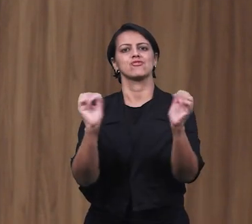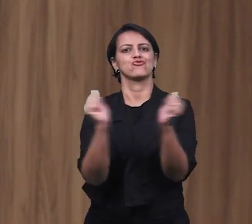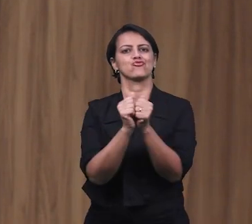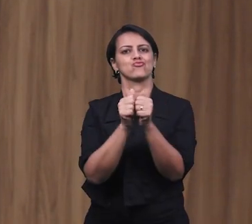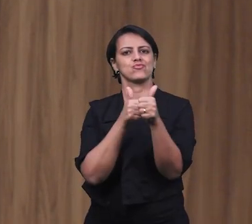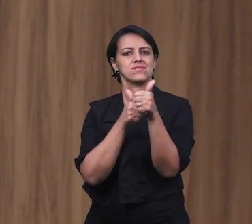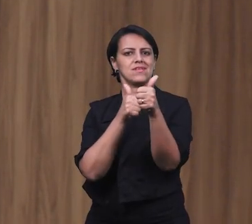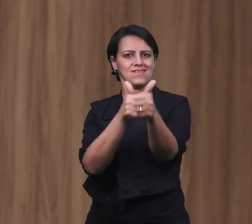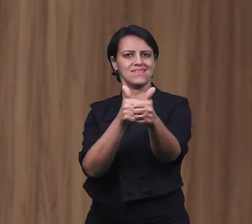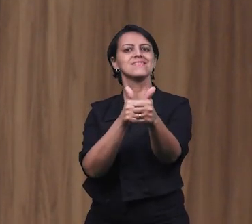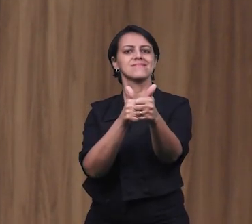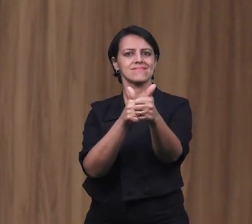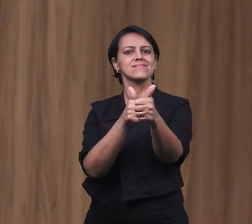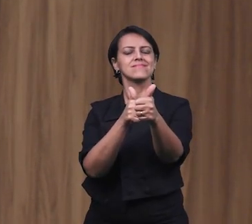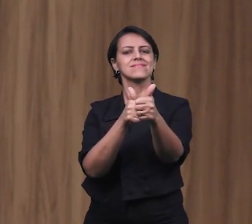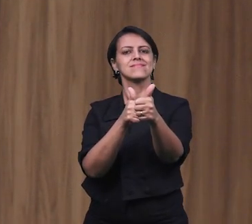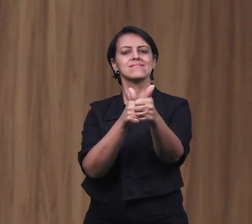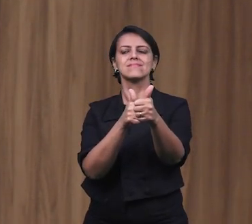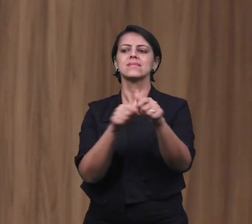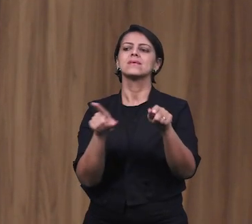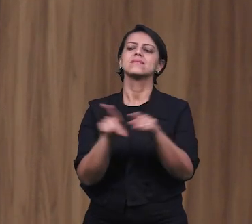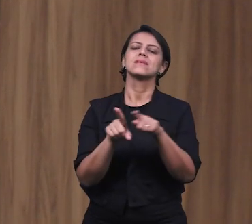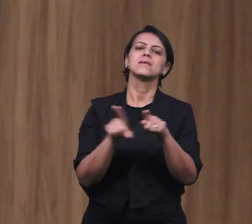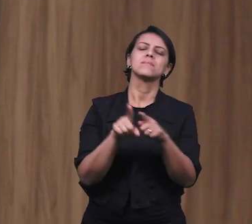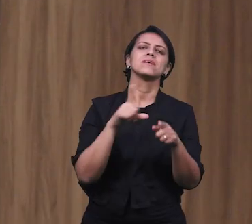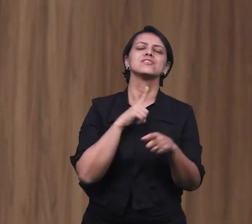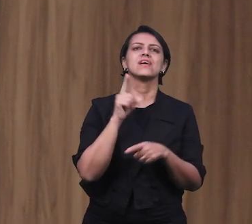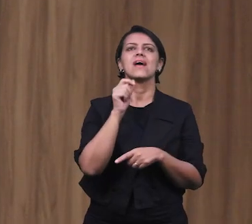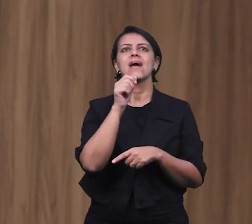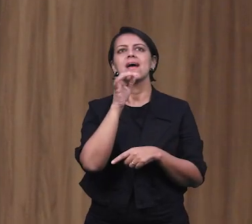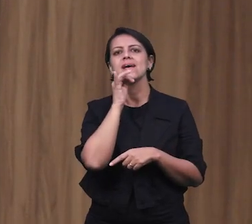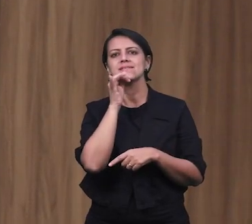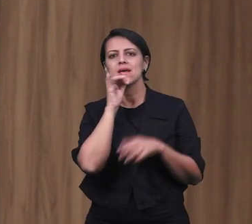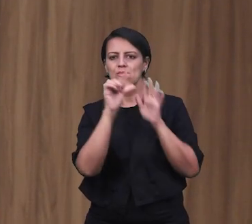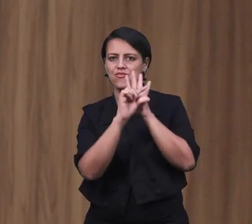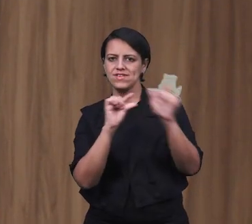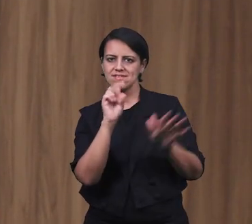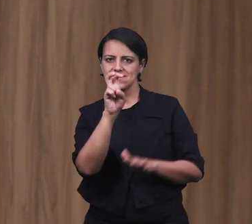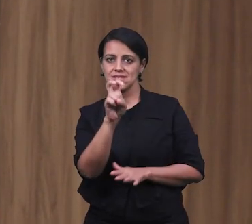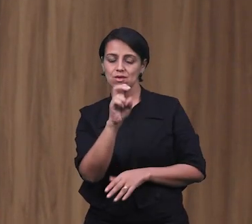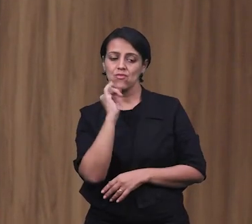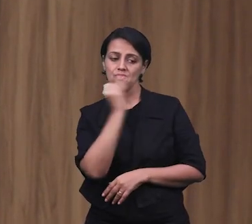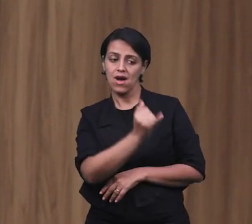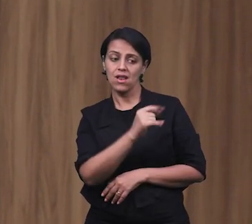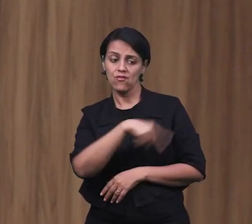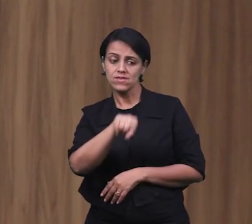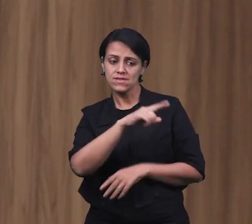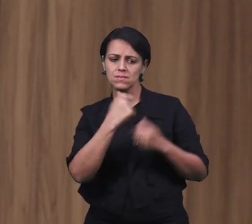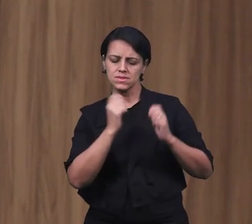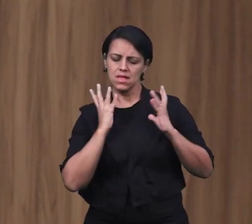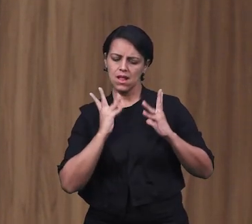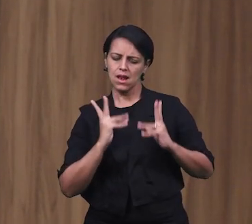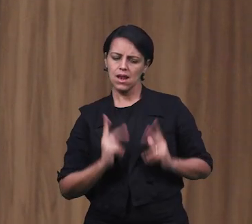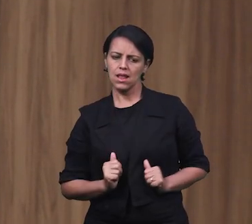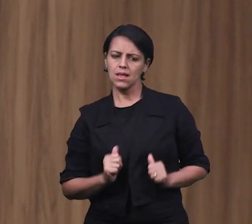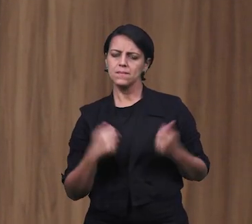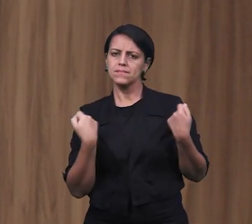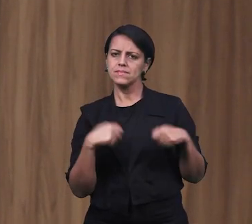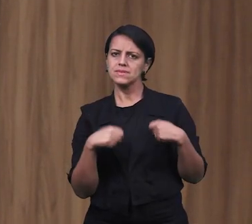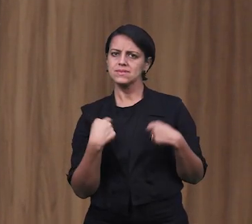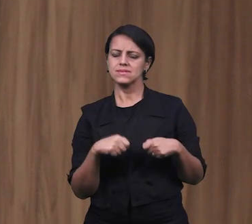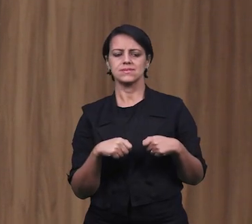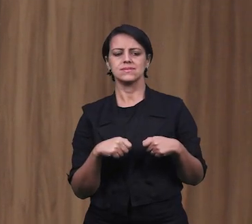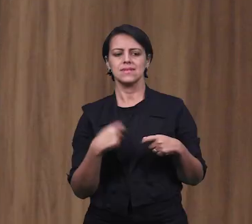essa distância. Então tinha alguns comandos do tipo assim, versículo 5, santificai-vos, porque amanhã